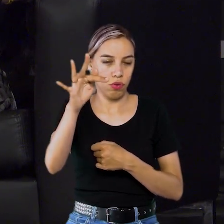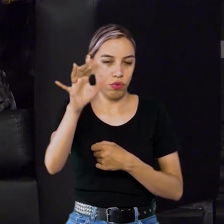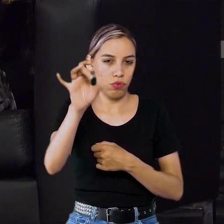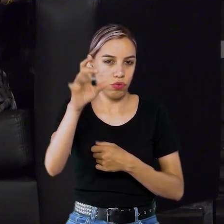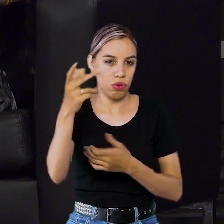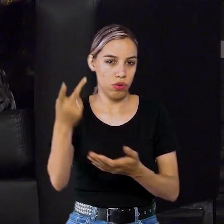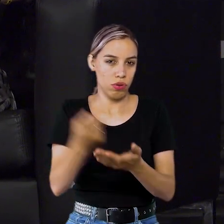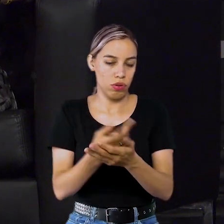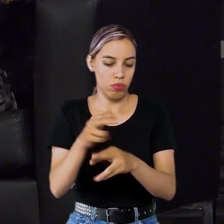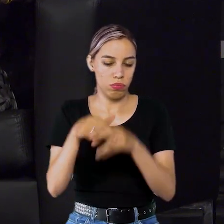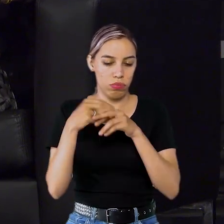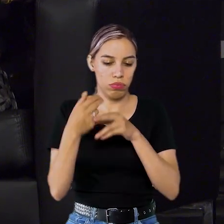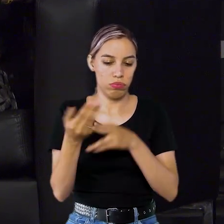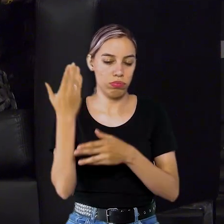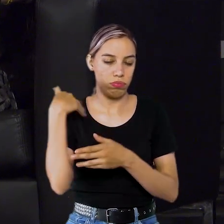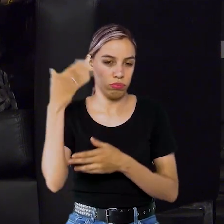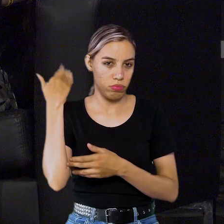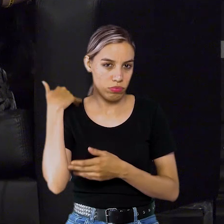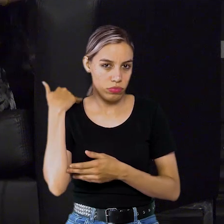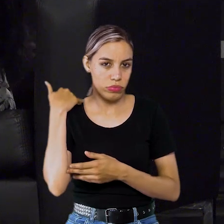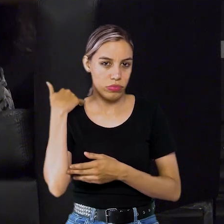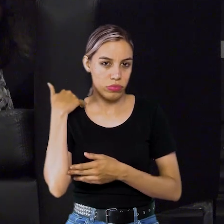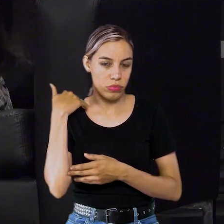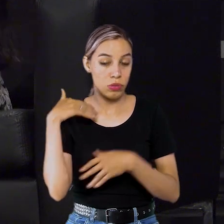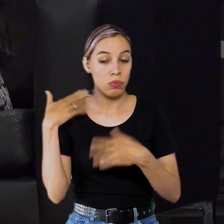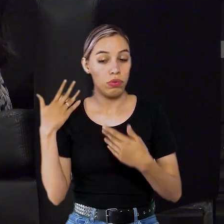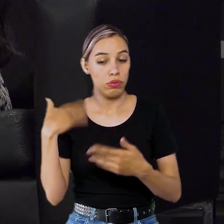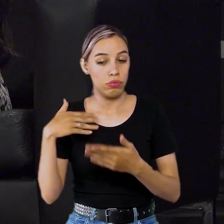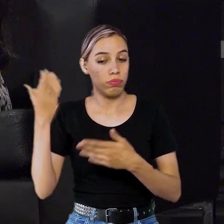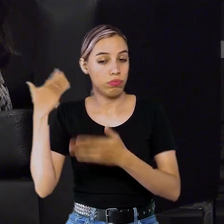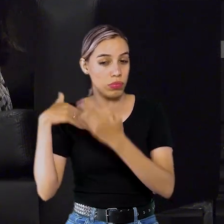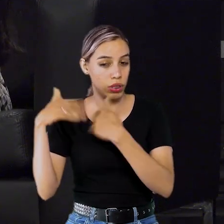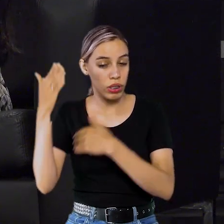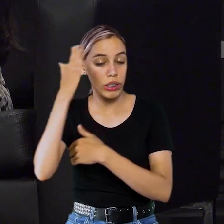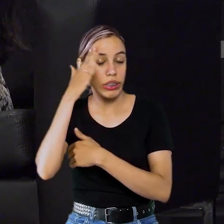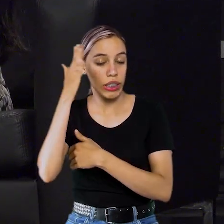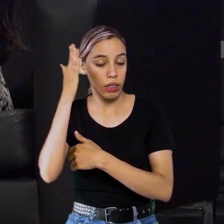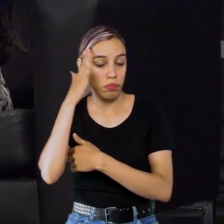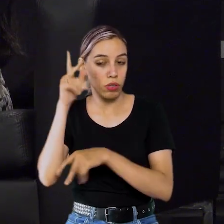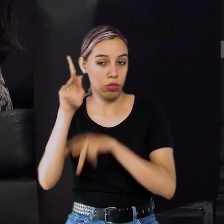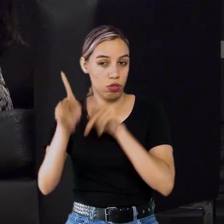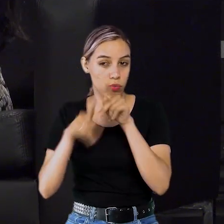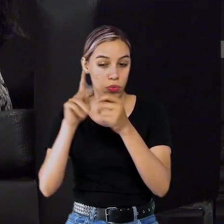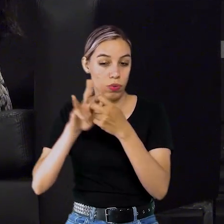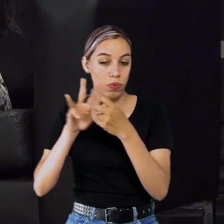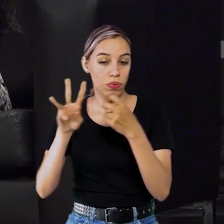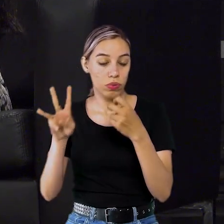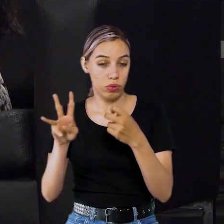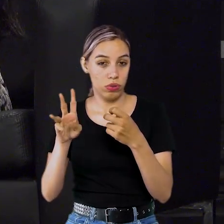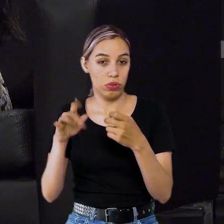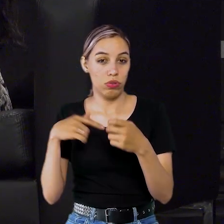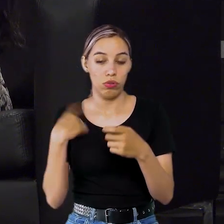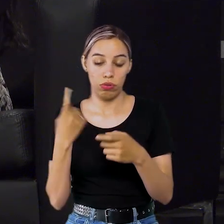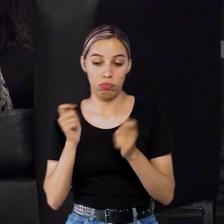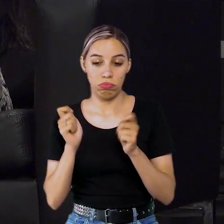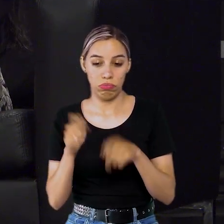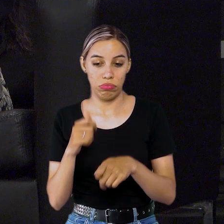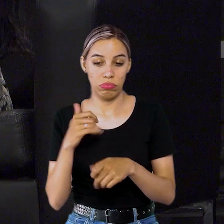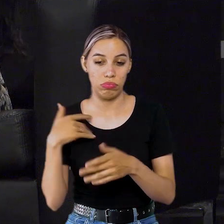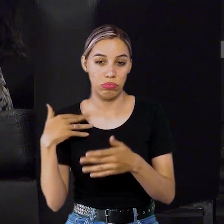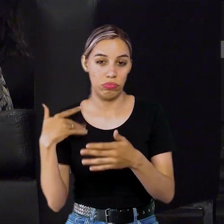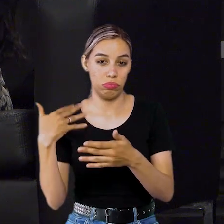assim, só com a ancestralidade e a sabedoria, né, dos povos indígenas, a